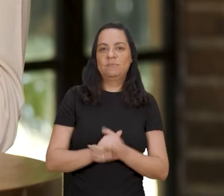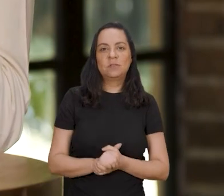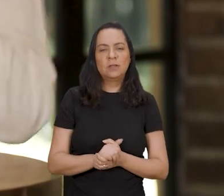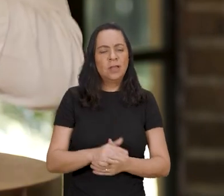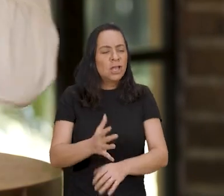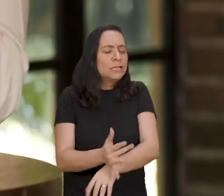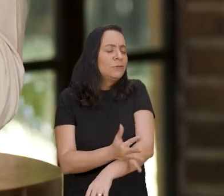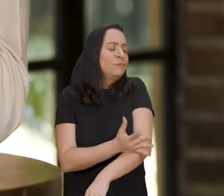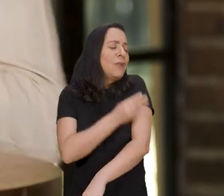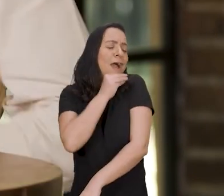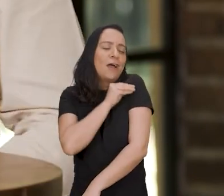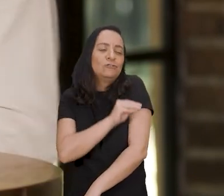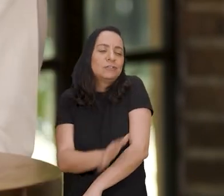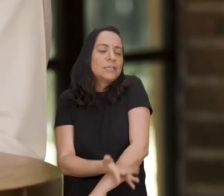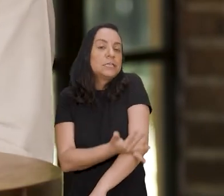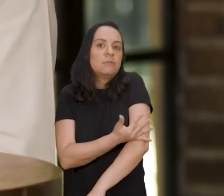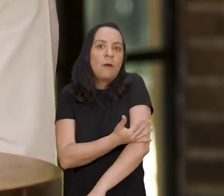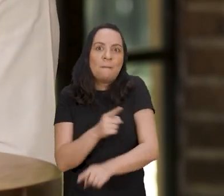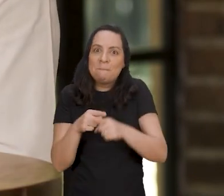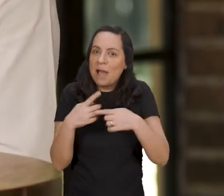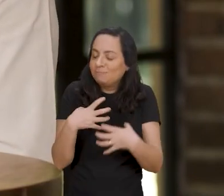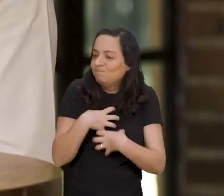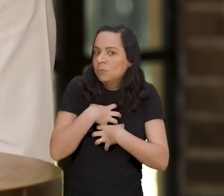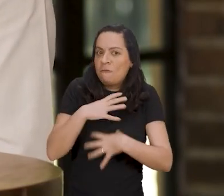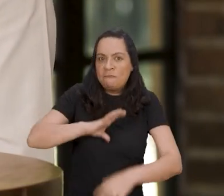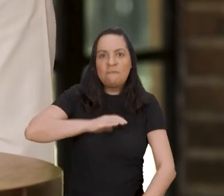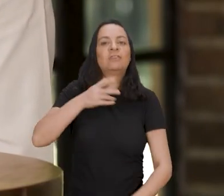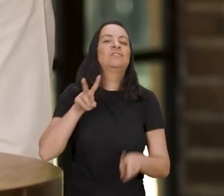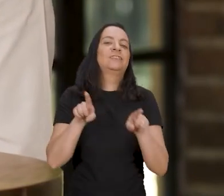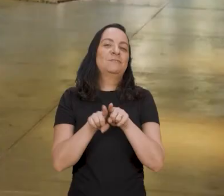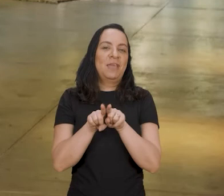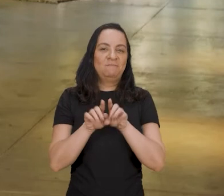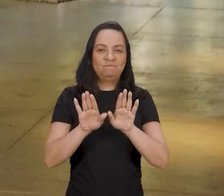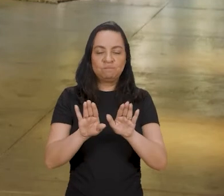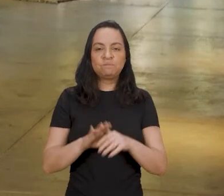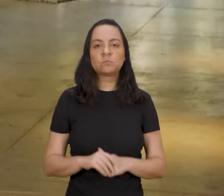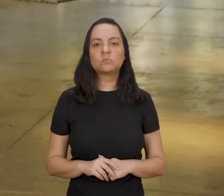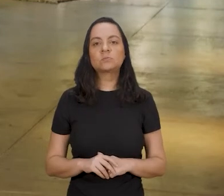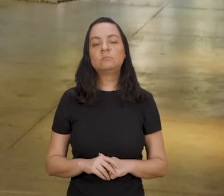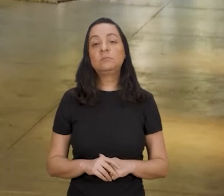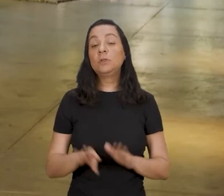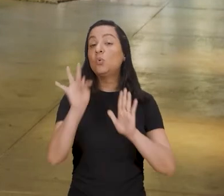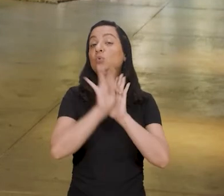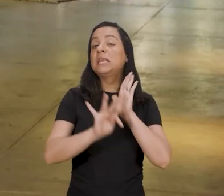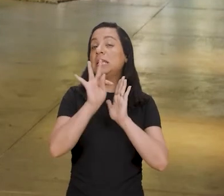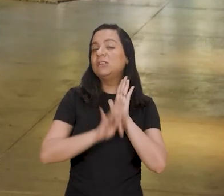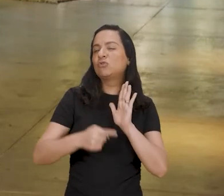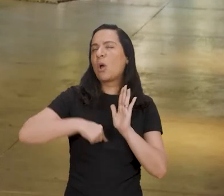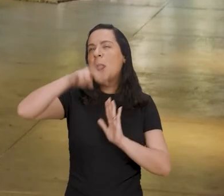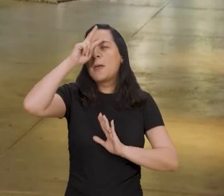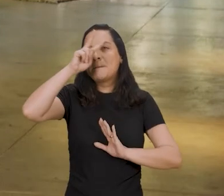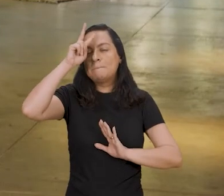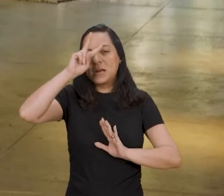tempo frágil, mas ao mesmo tempo forte em Deus. E o texto que me veio